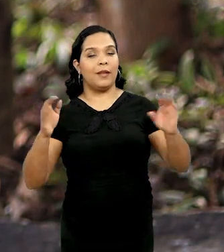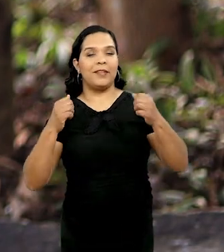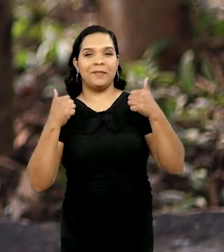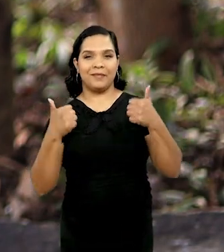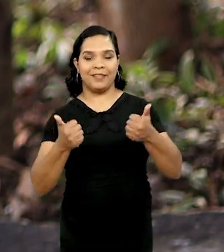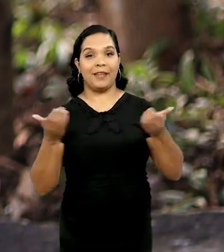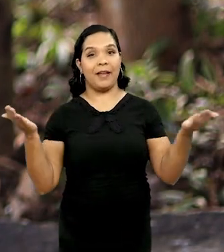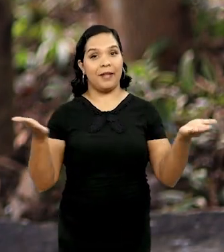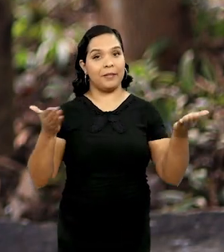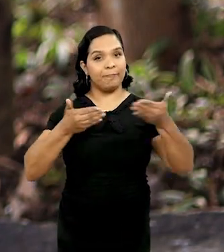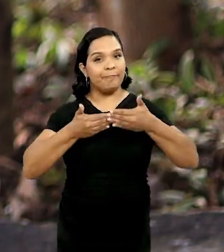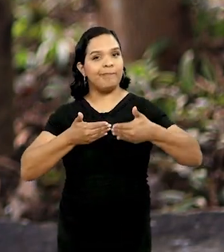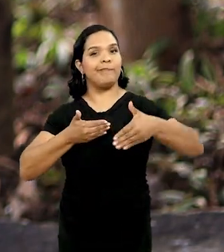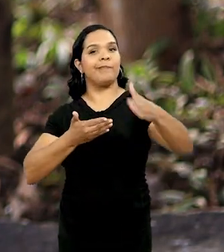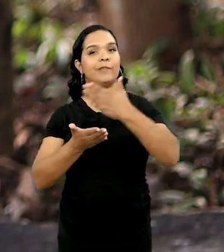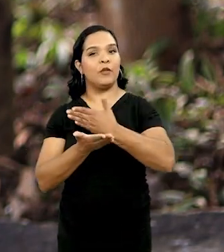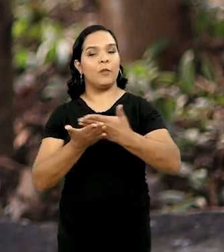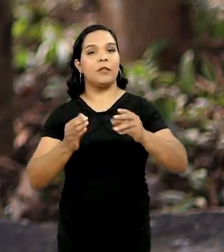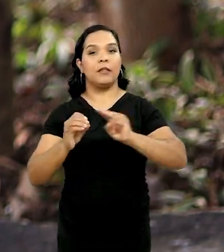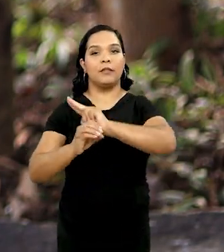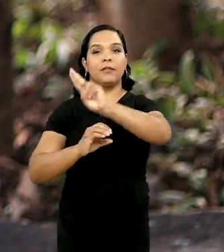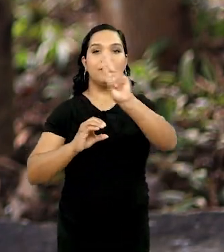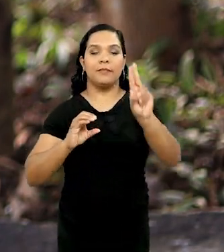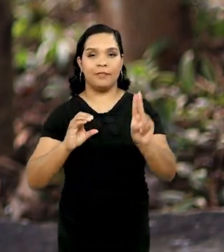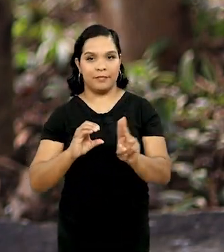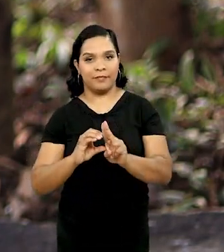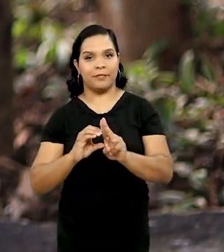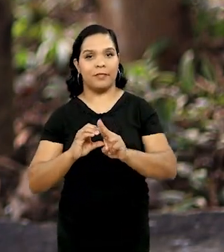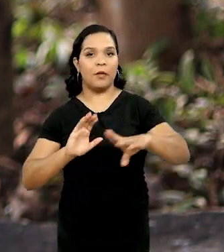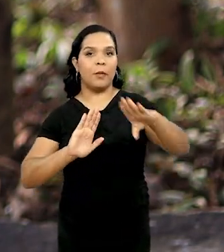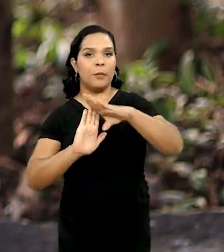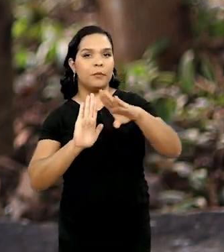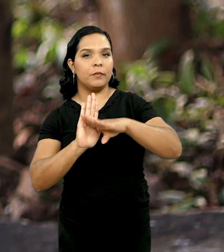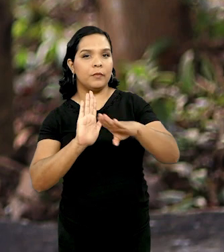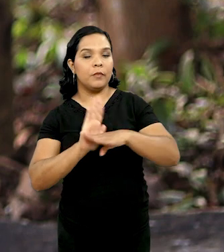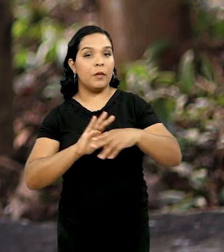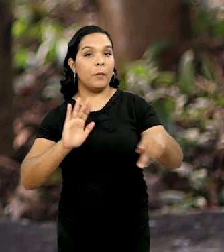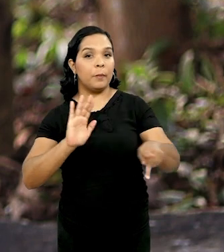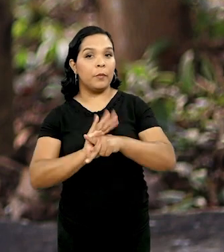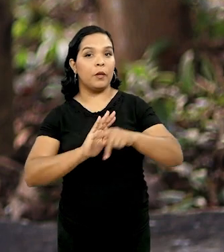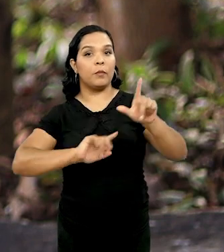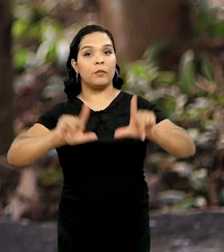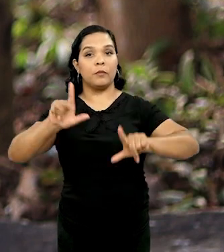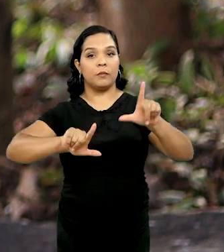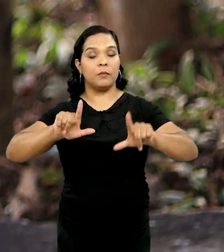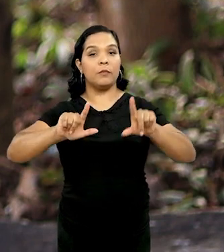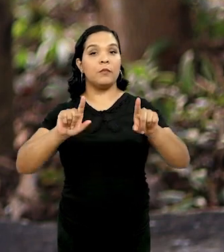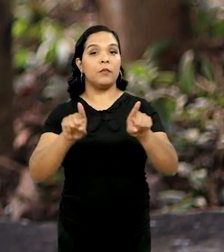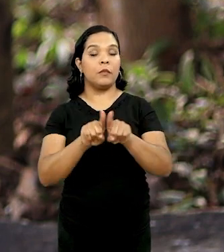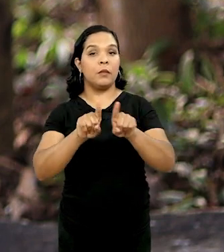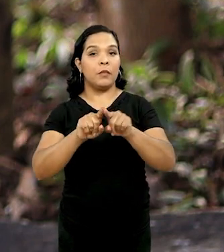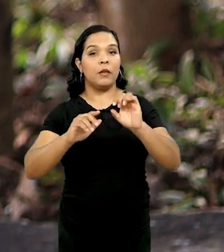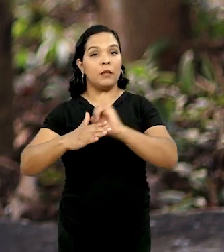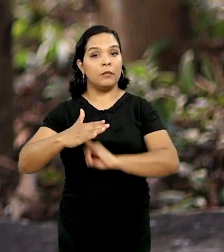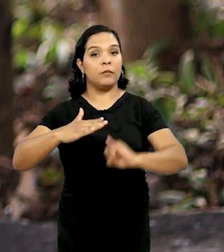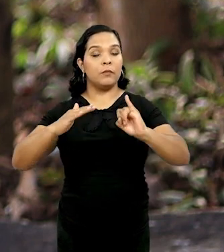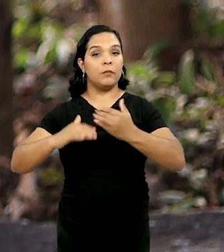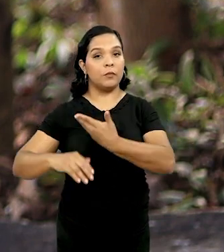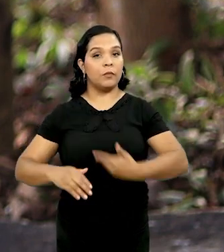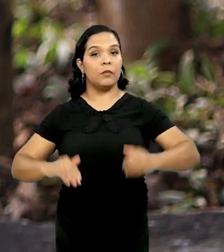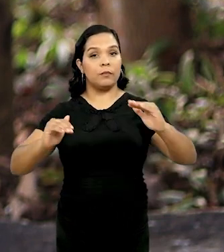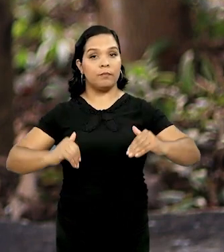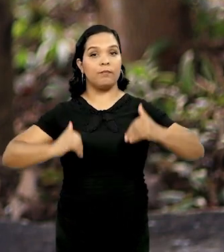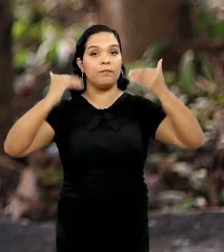Olá, tudo bem? A partir de agora começa mais um Universiência, um programa feito por TVs e instituições públicas de ensino